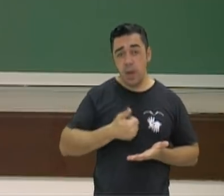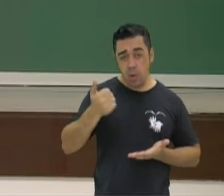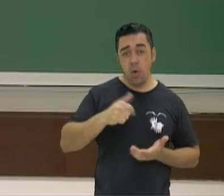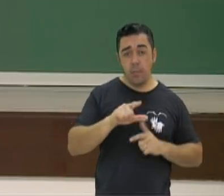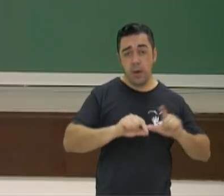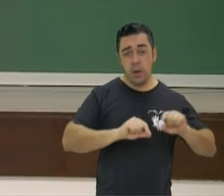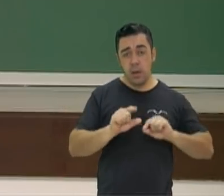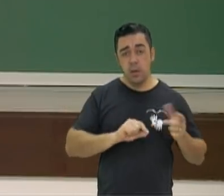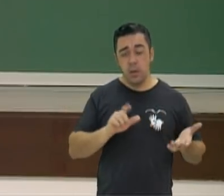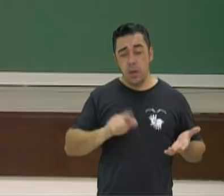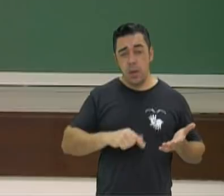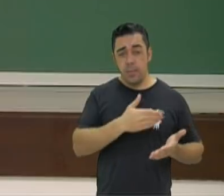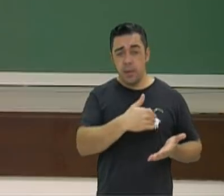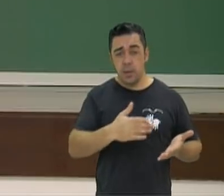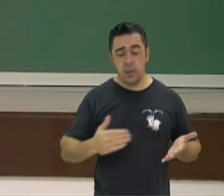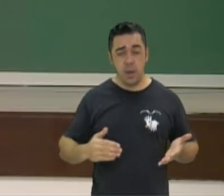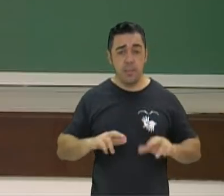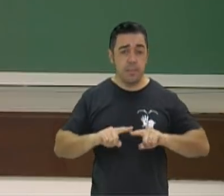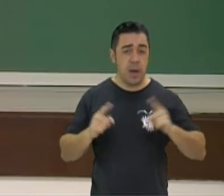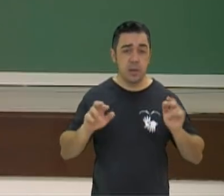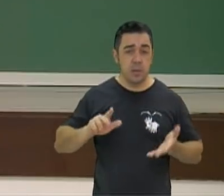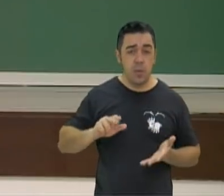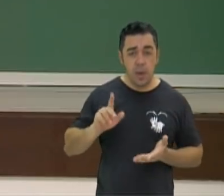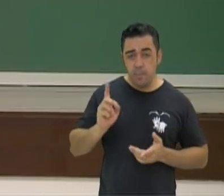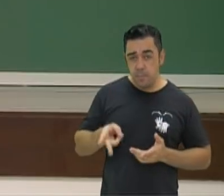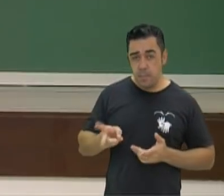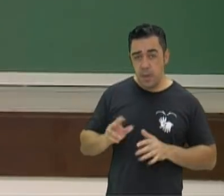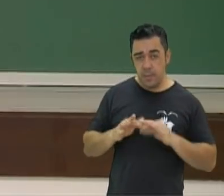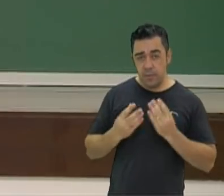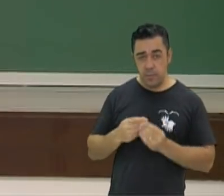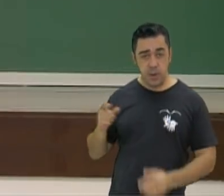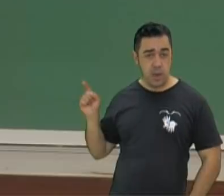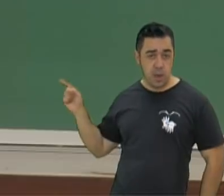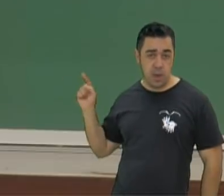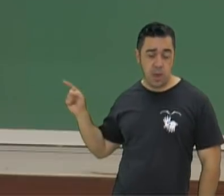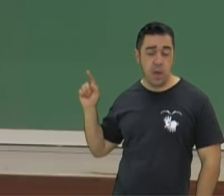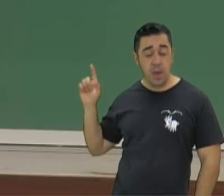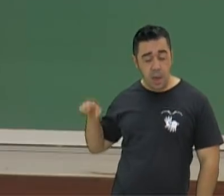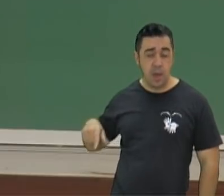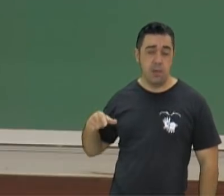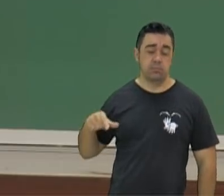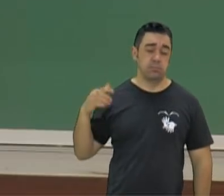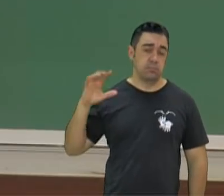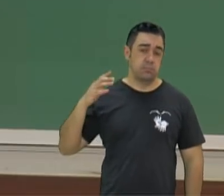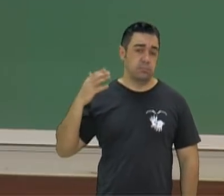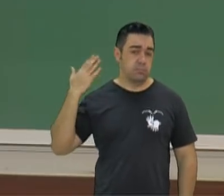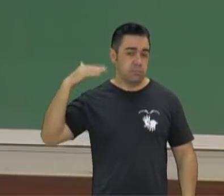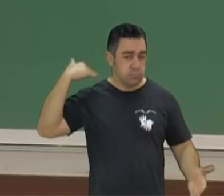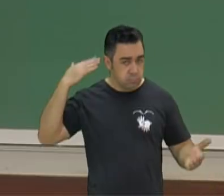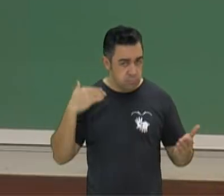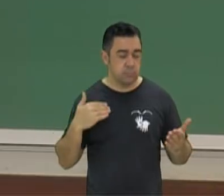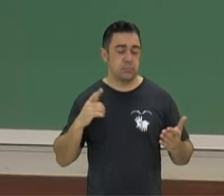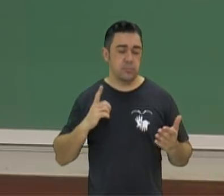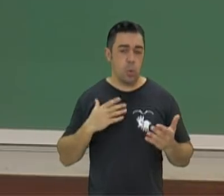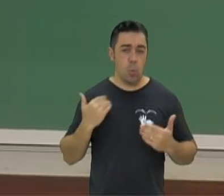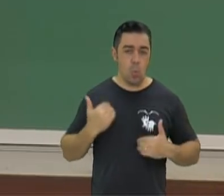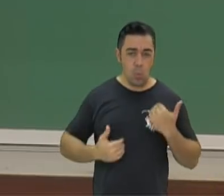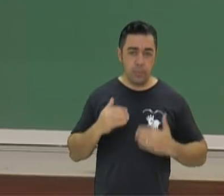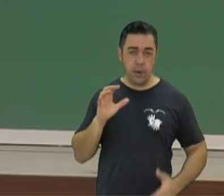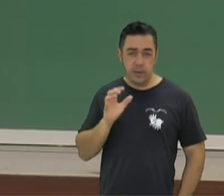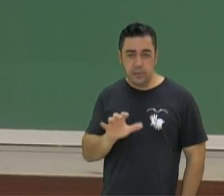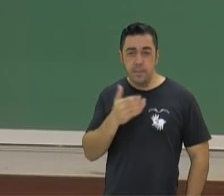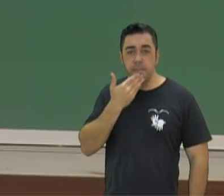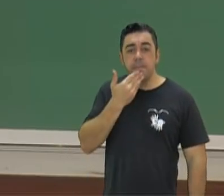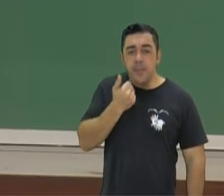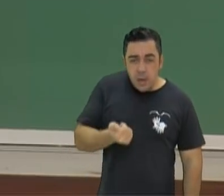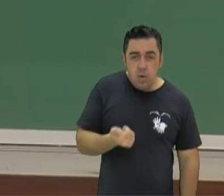nadar. Mas eles não necessariamente têm um parentesco comum, como aqui no caso. O parentesco deles está lá longe. Então, eles adquiriram esse formato de corpo.